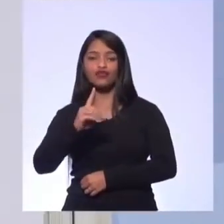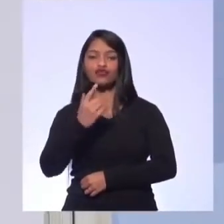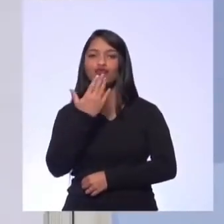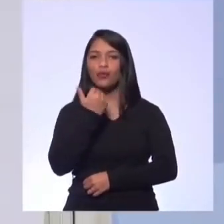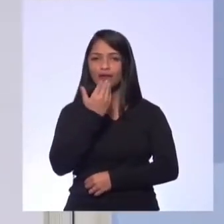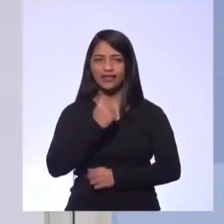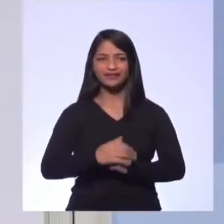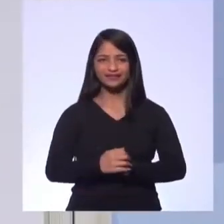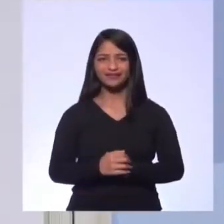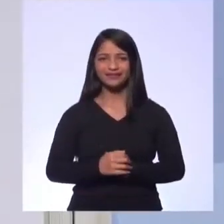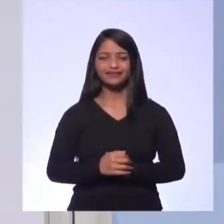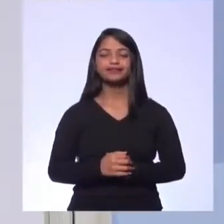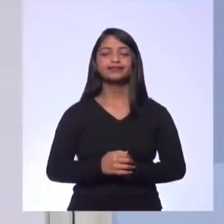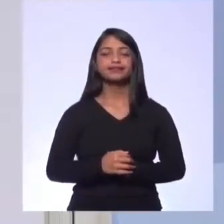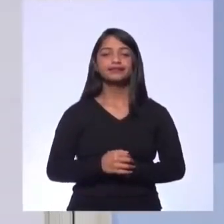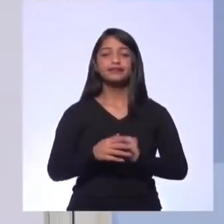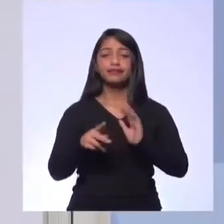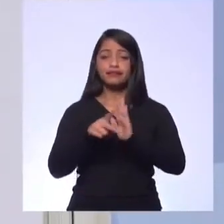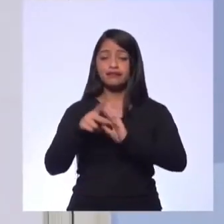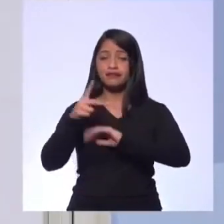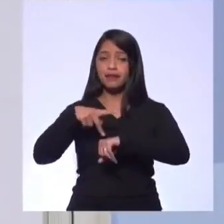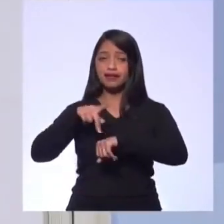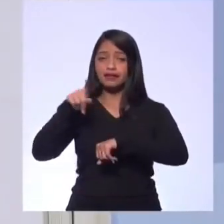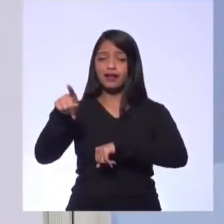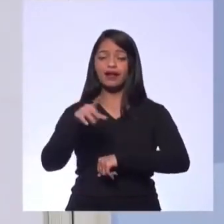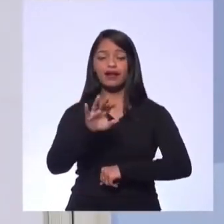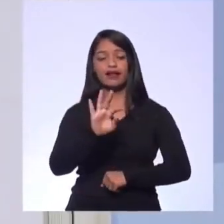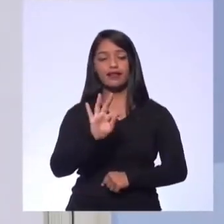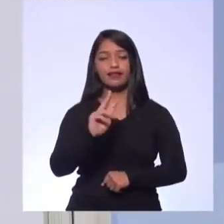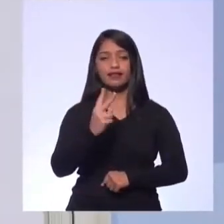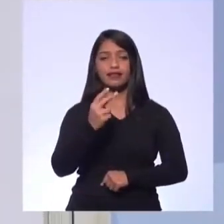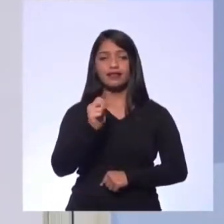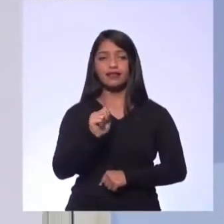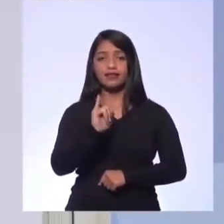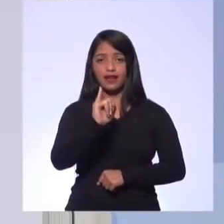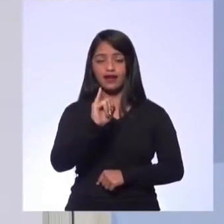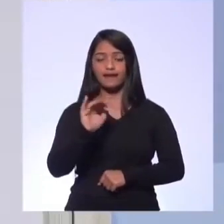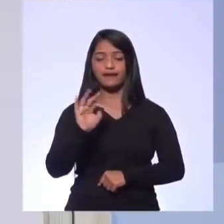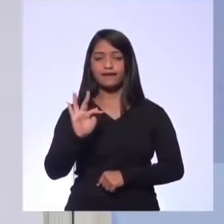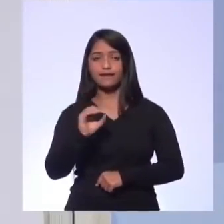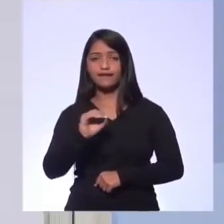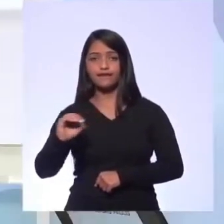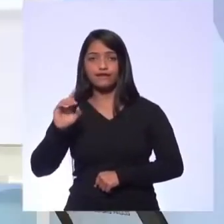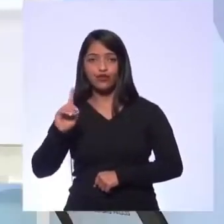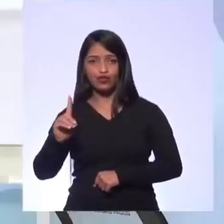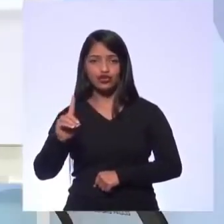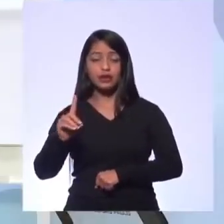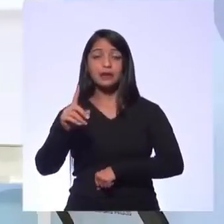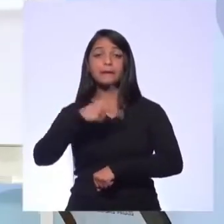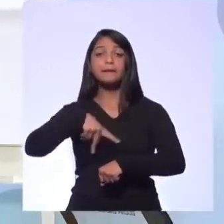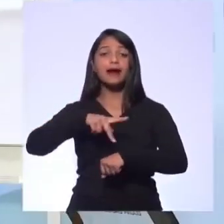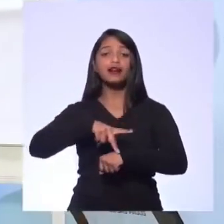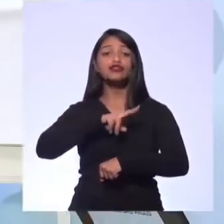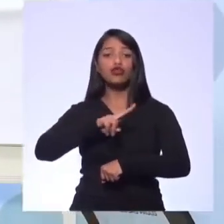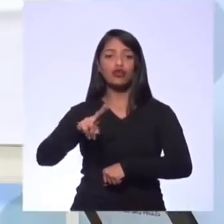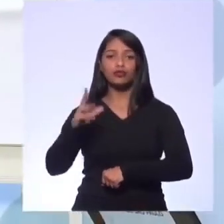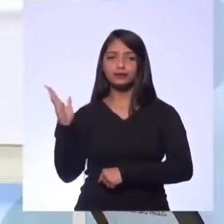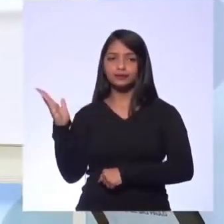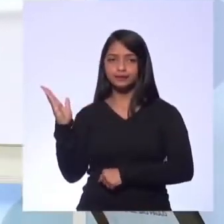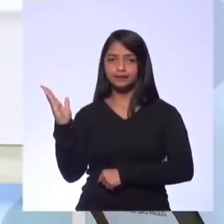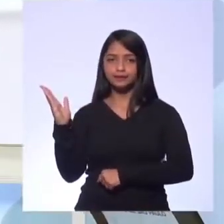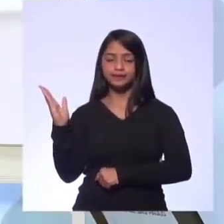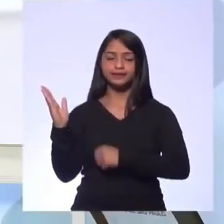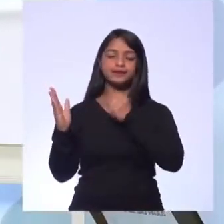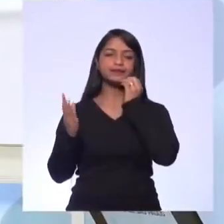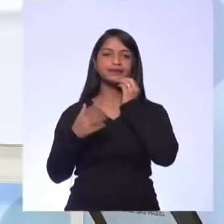tailandesa é só Thai, tá? Comida tailandesa, Thai food, Thailand, certo? É isso aí. Então, já que vocês